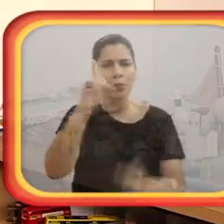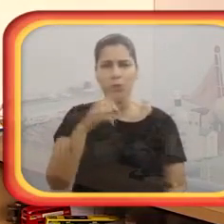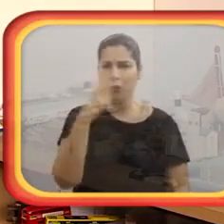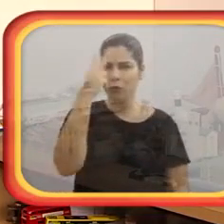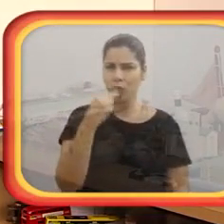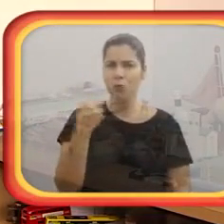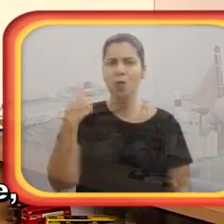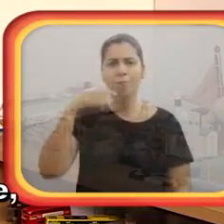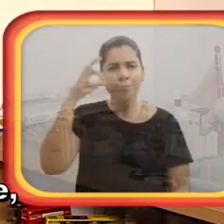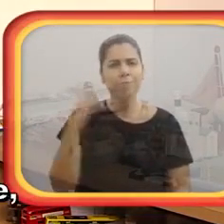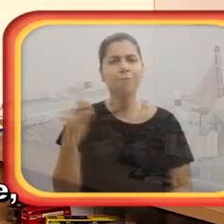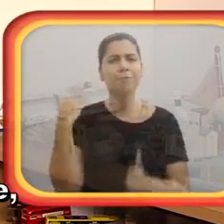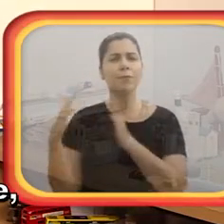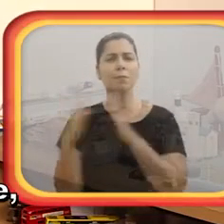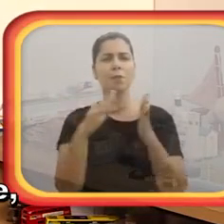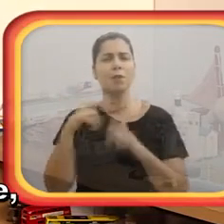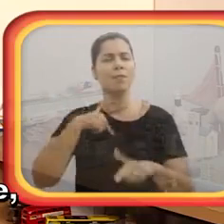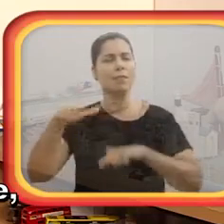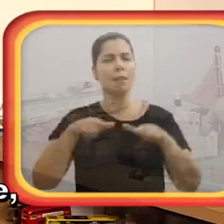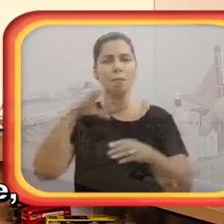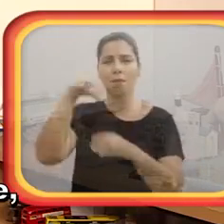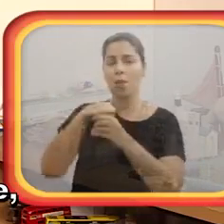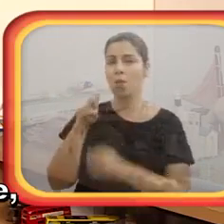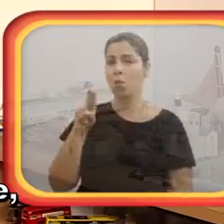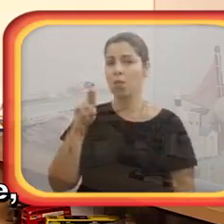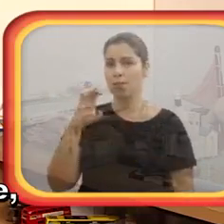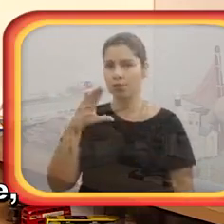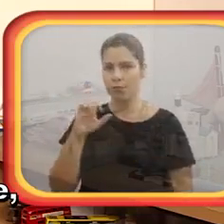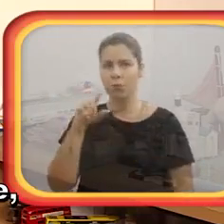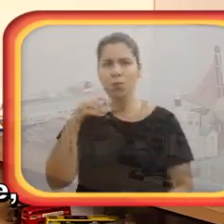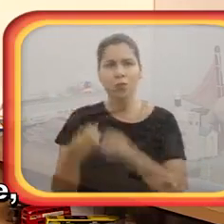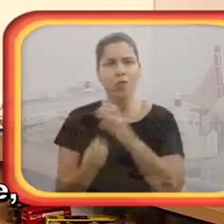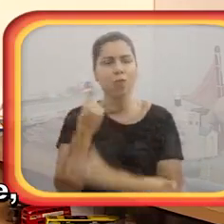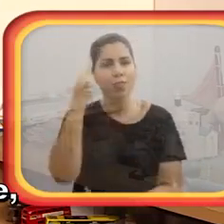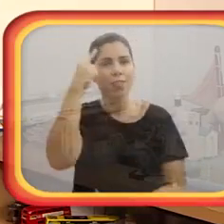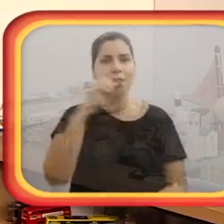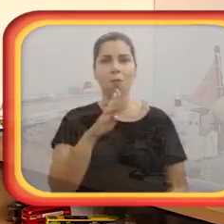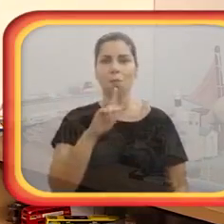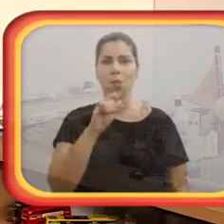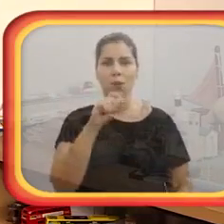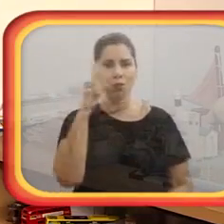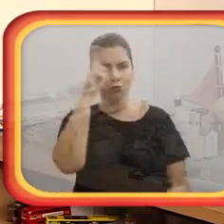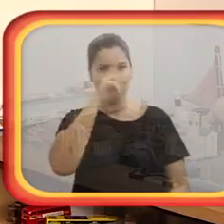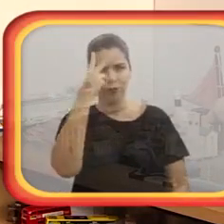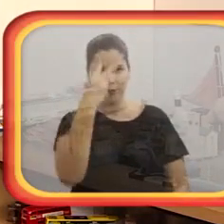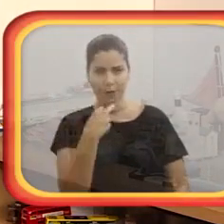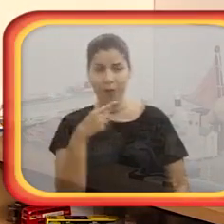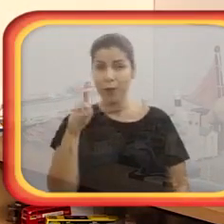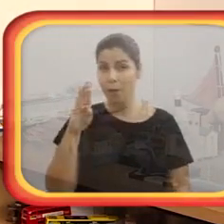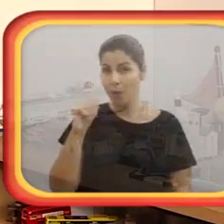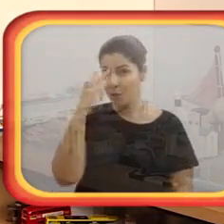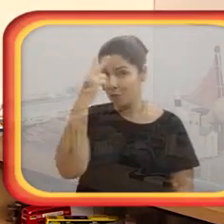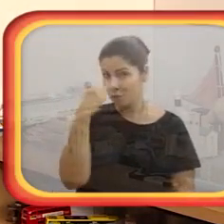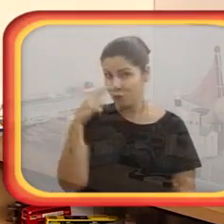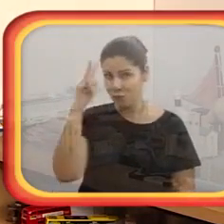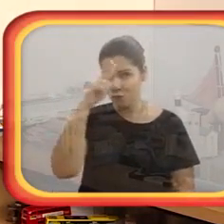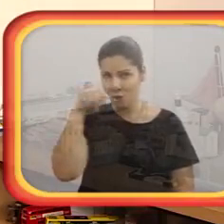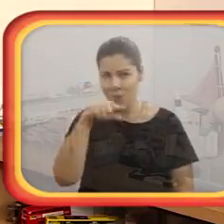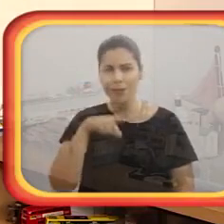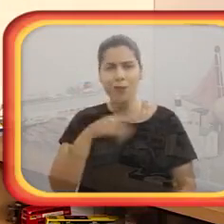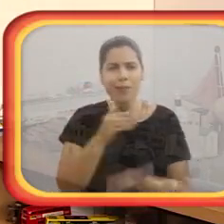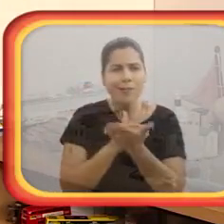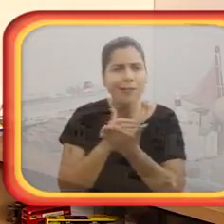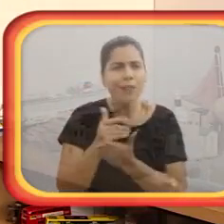deficiência visual. E foi justamente na época que eu trabalhava na URES que surgiu a ideia do blog Histórias de Cego.